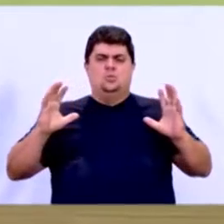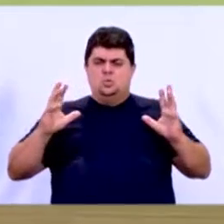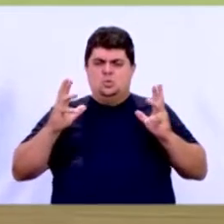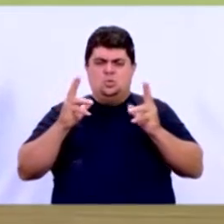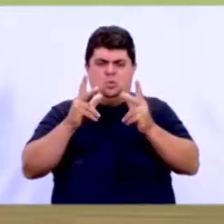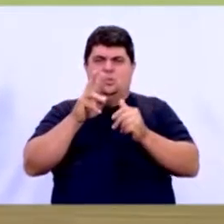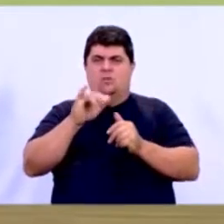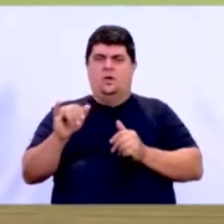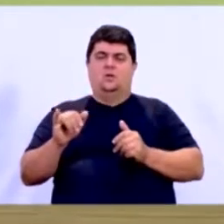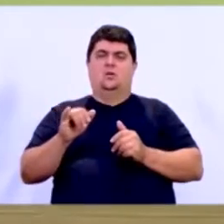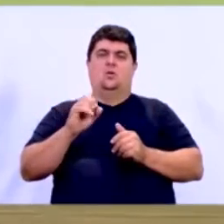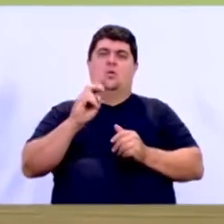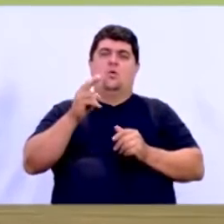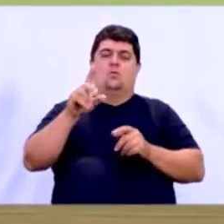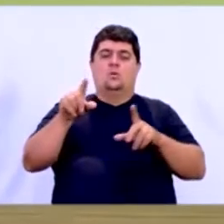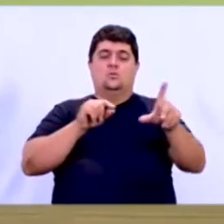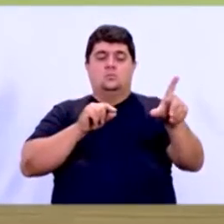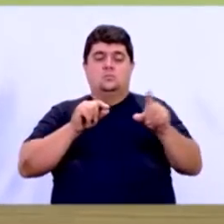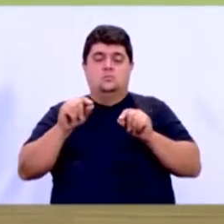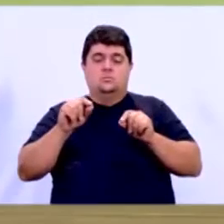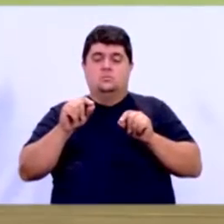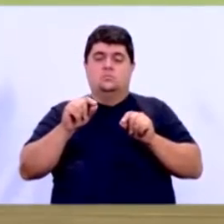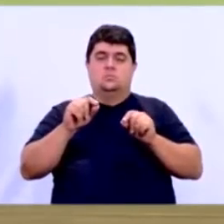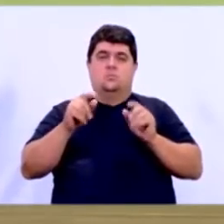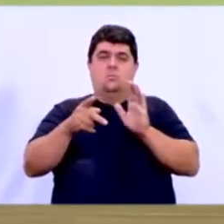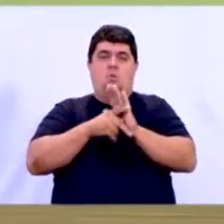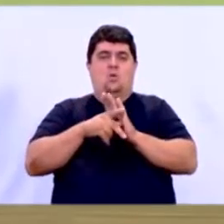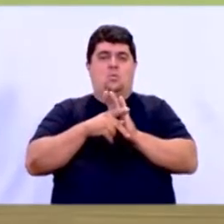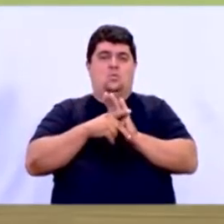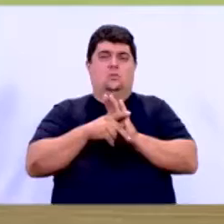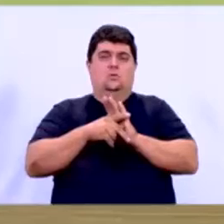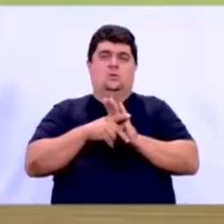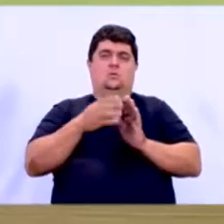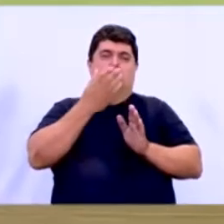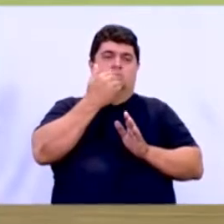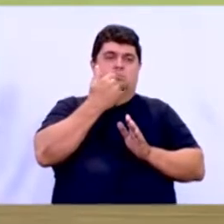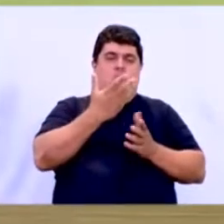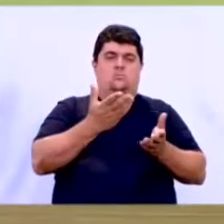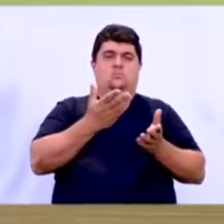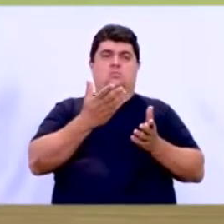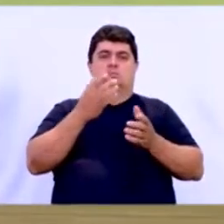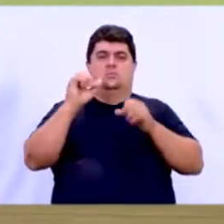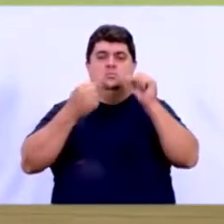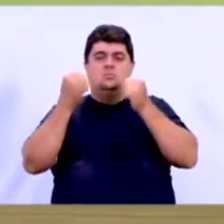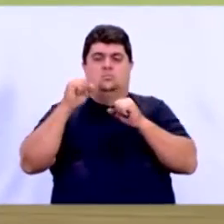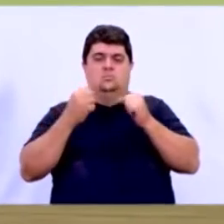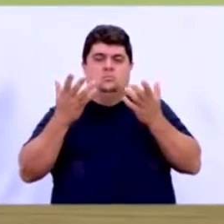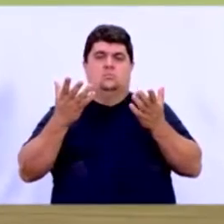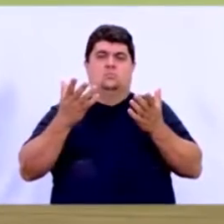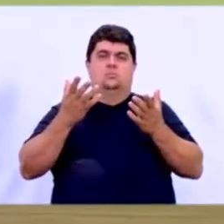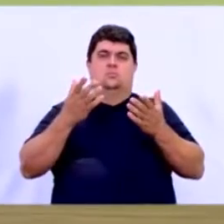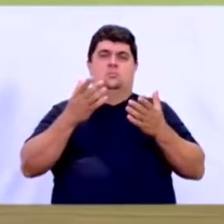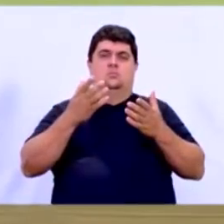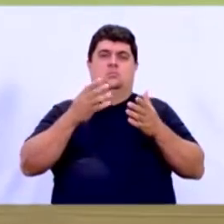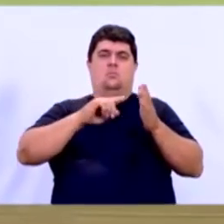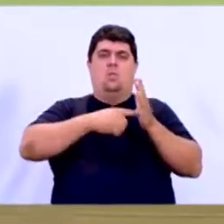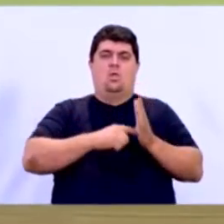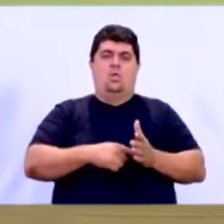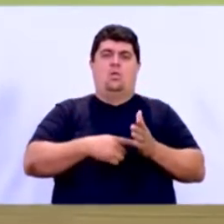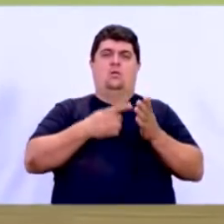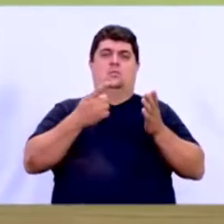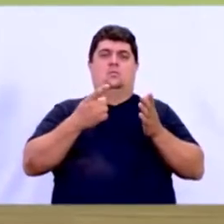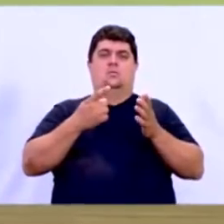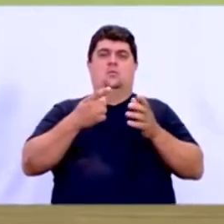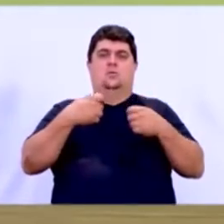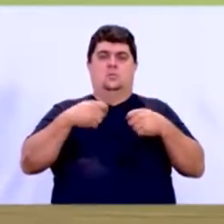tipo de material ou você vai focar em alguma área específica? Área alimentícia, área industrial, equipamento, líquido, gasoso,